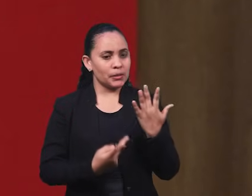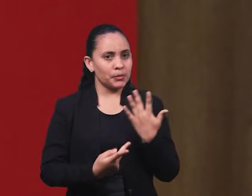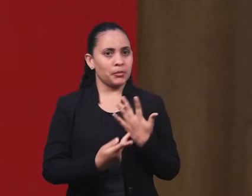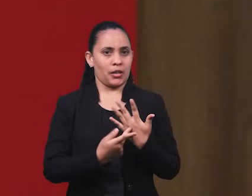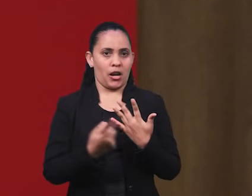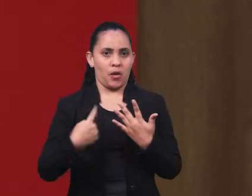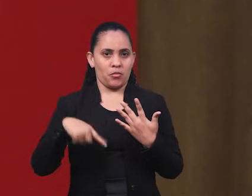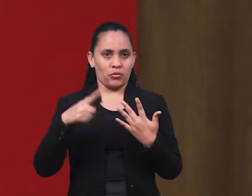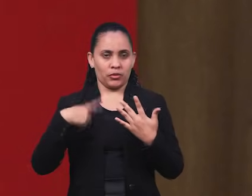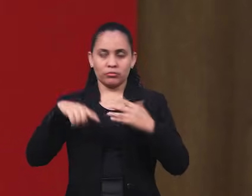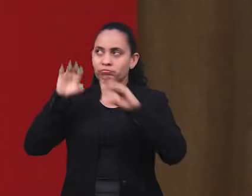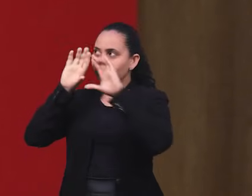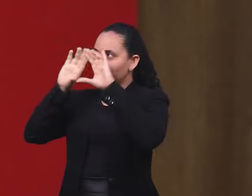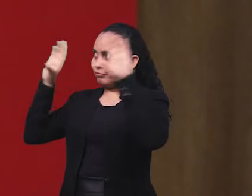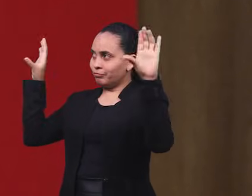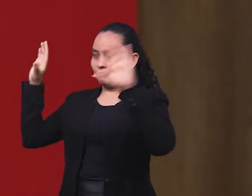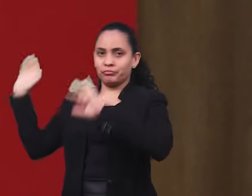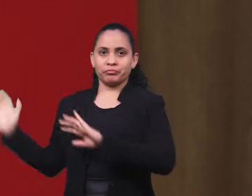ler esta parábola.